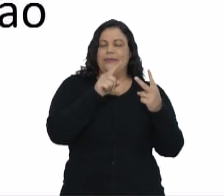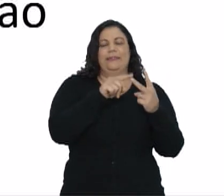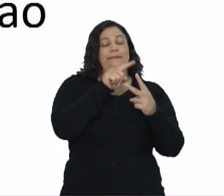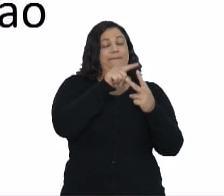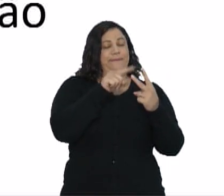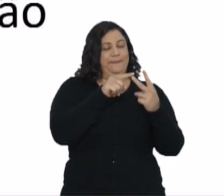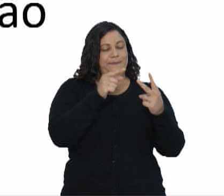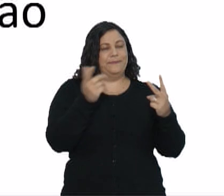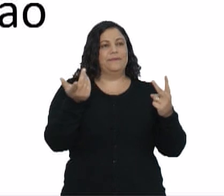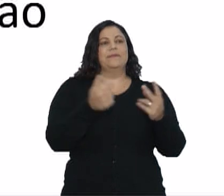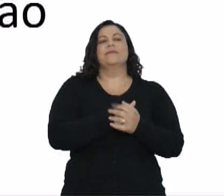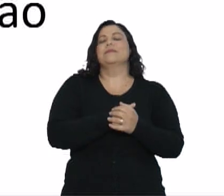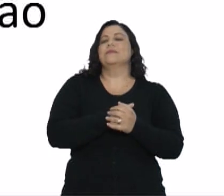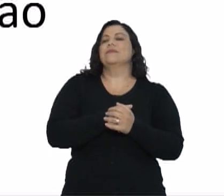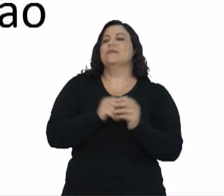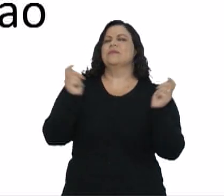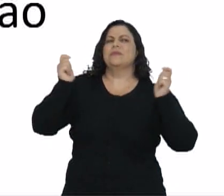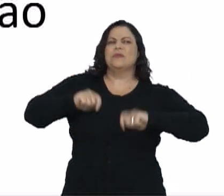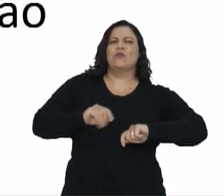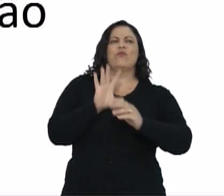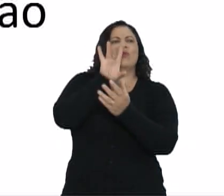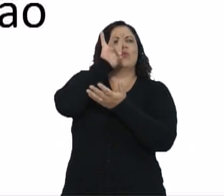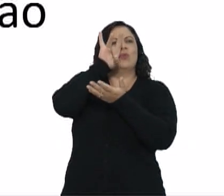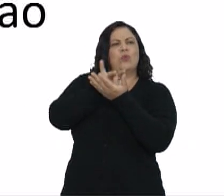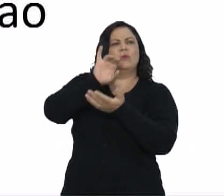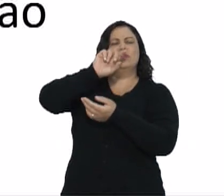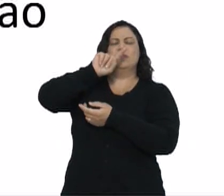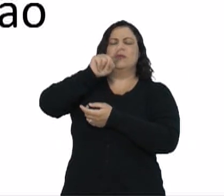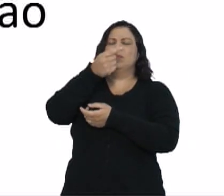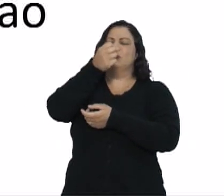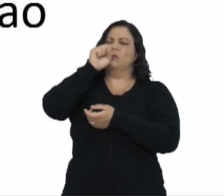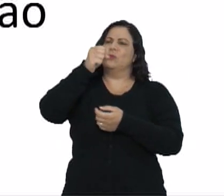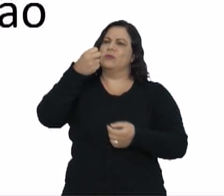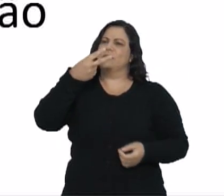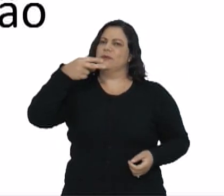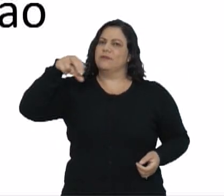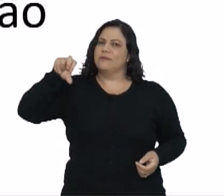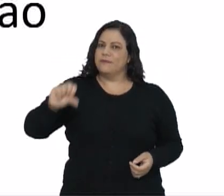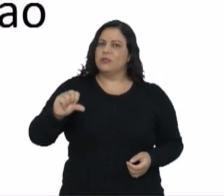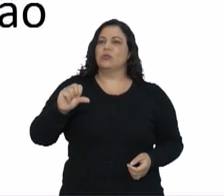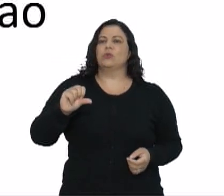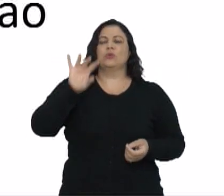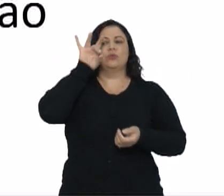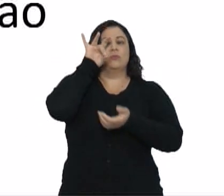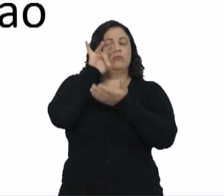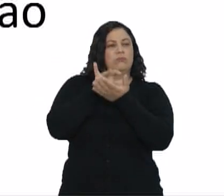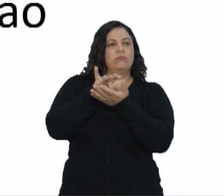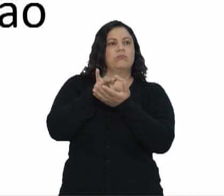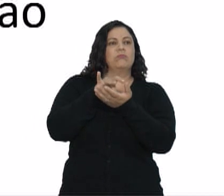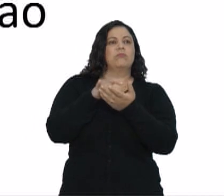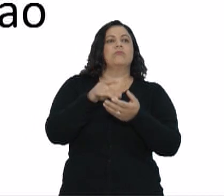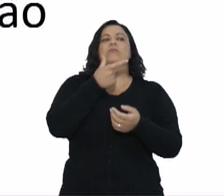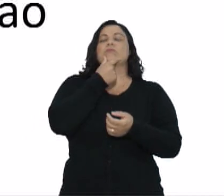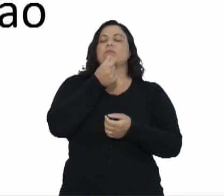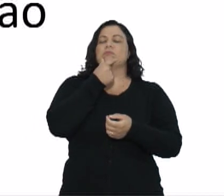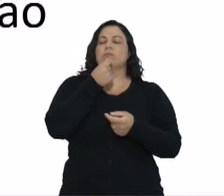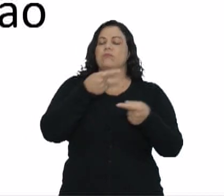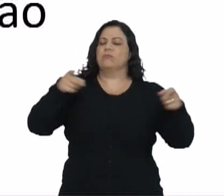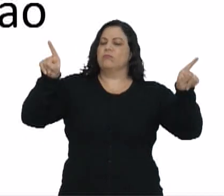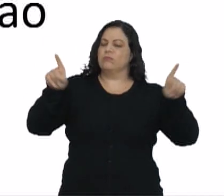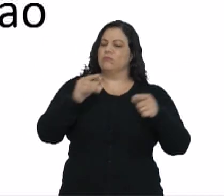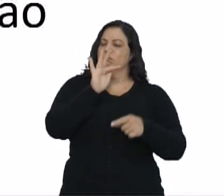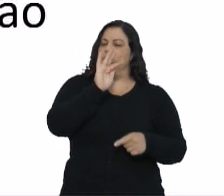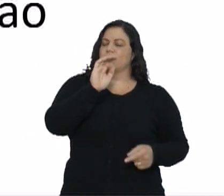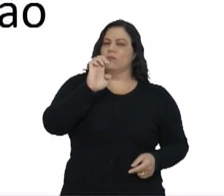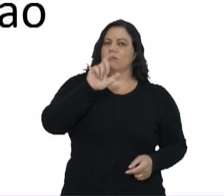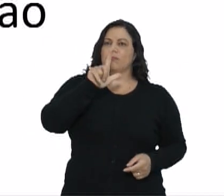foram reconhecidas em 1829, como eu falei, quase 100 anos depois, pelo compositor Félix Mendelssohn, que